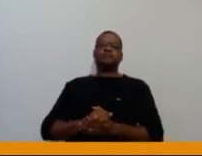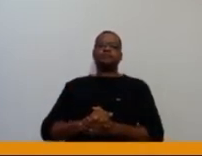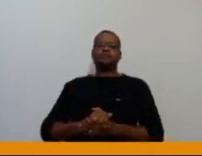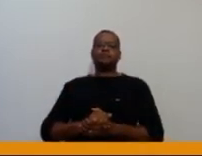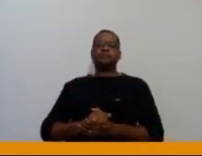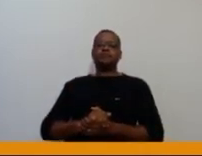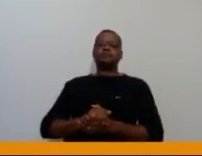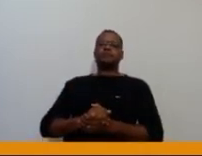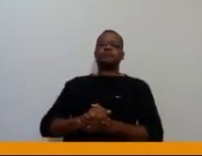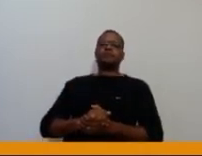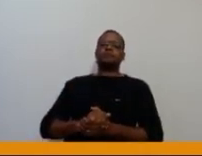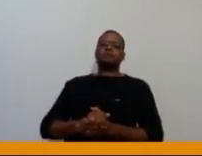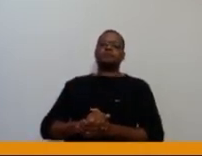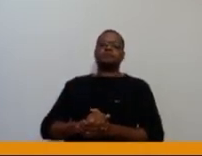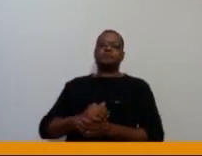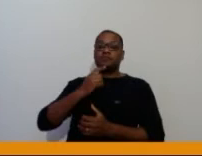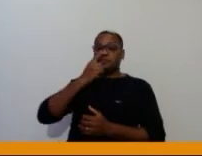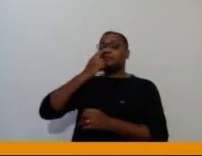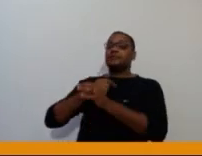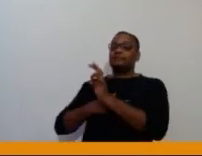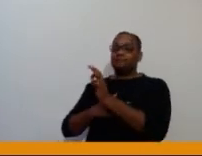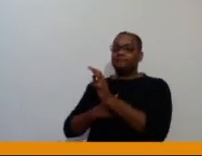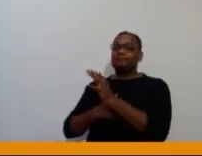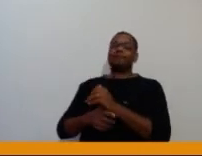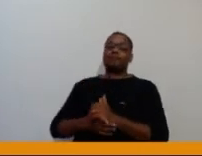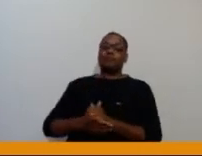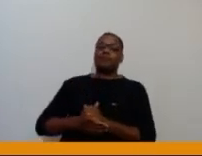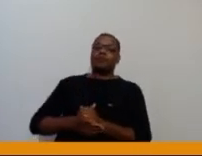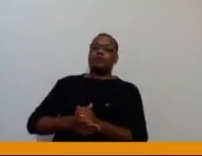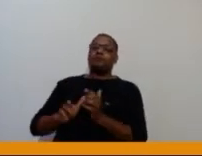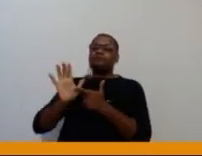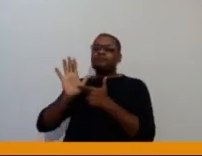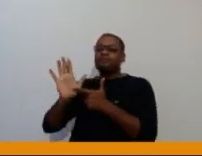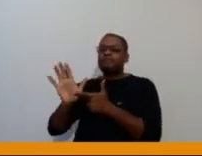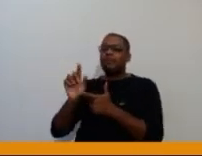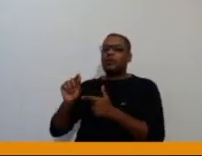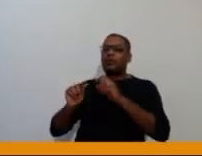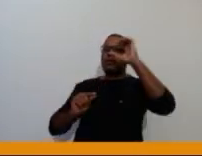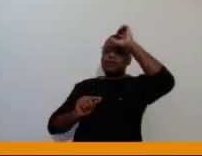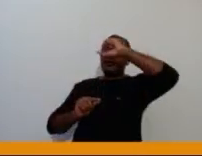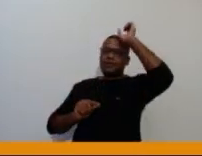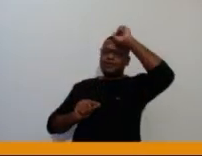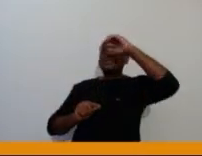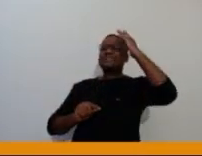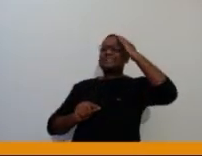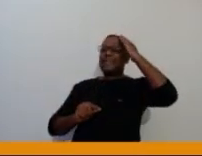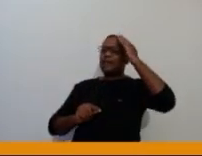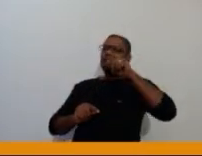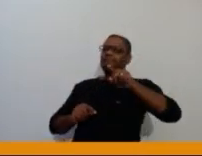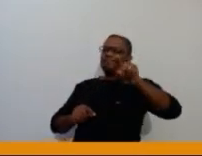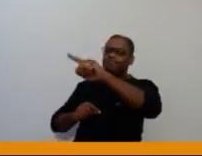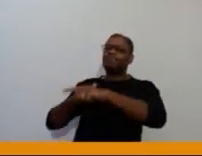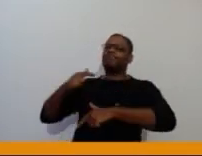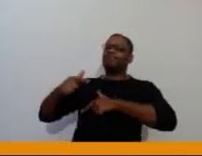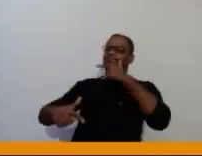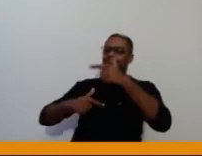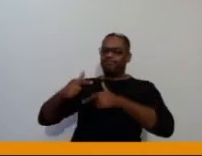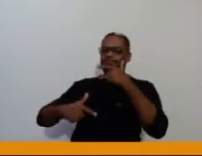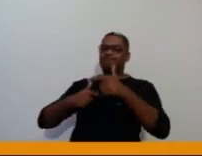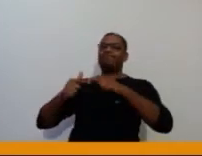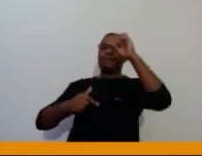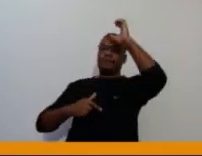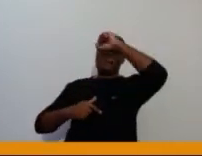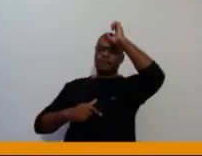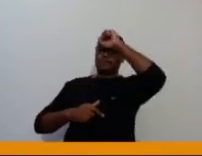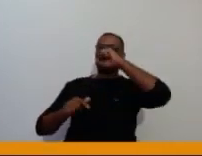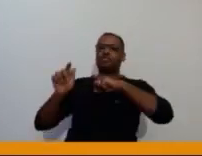eu destaquei aqui a aprendizagem, Kátia, porque eu sei do trabalho de vocês, da aprendizagem de um modo geral, que vocês têm uma atuação